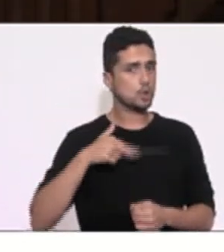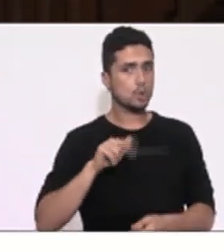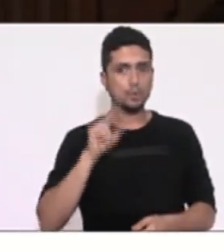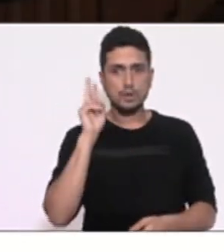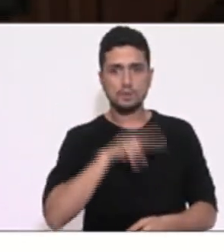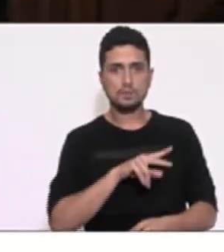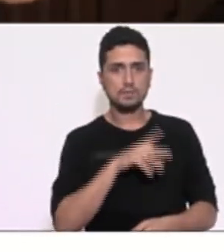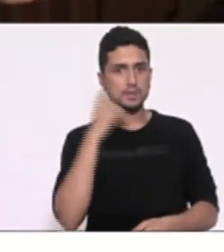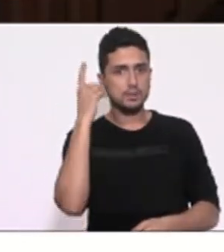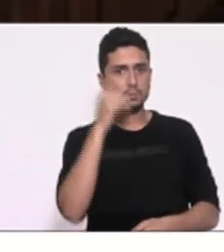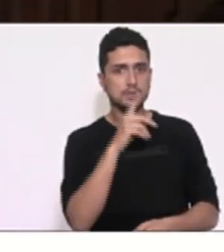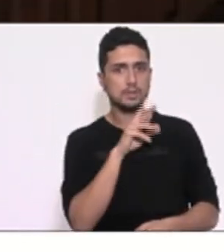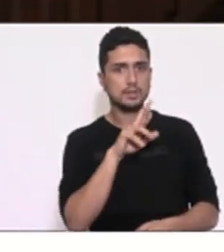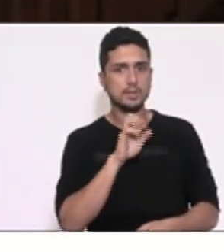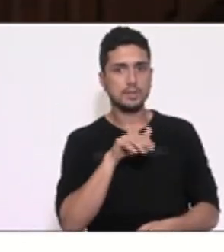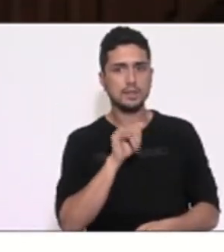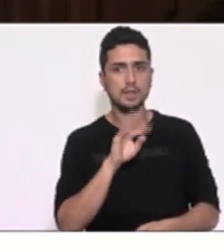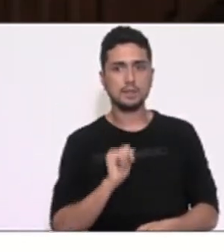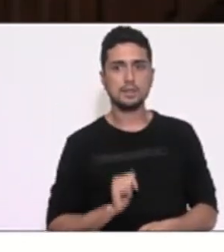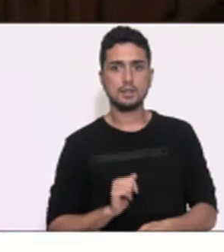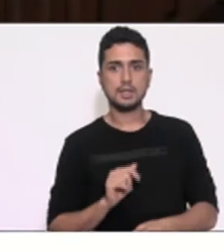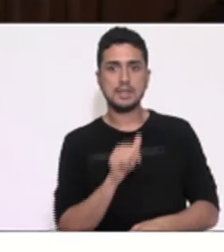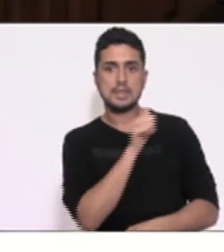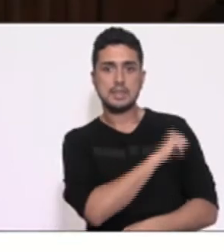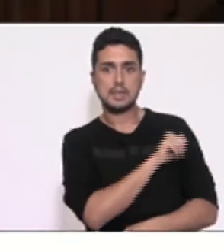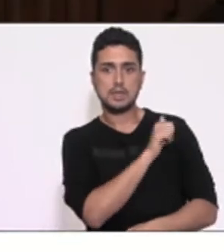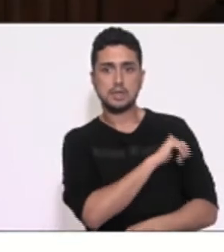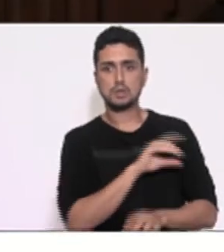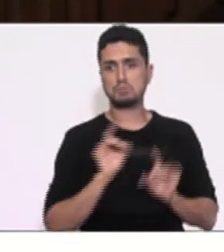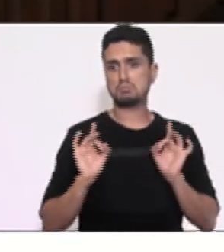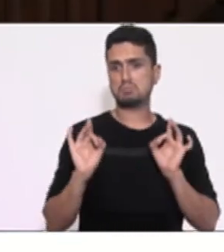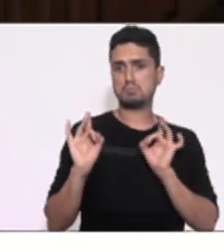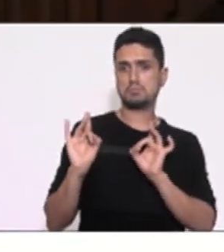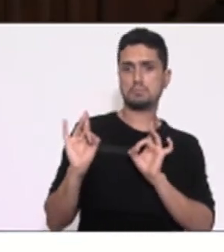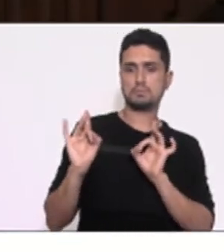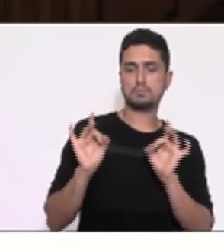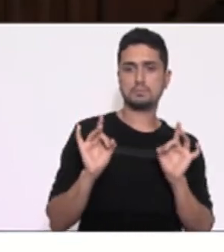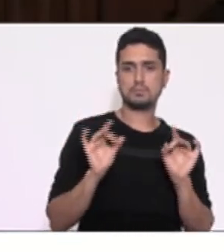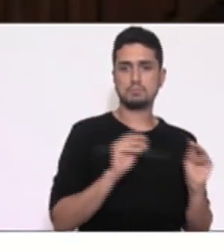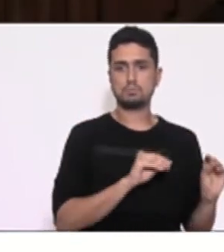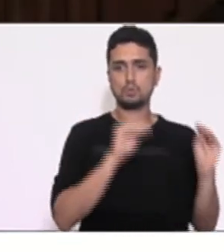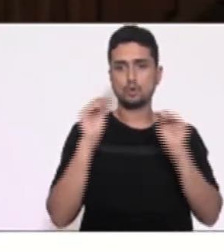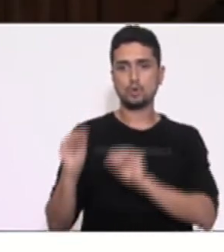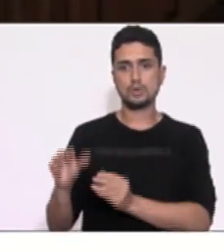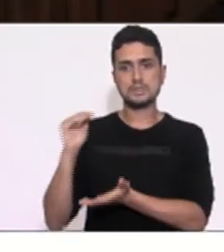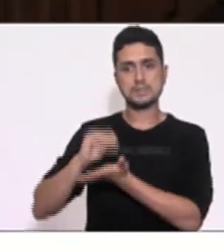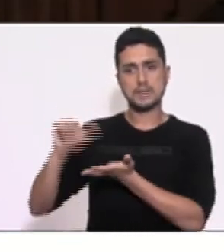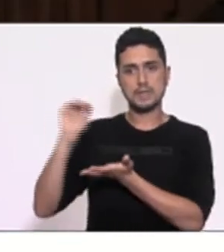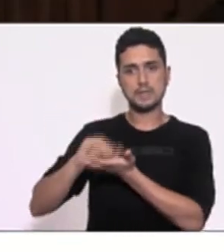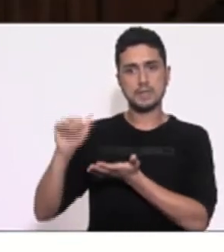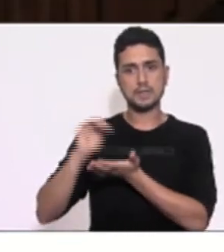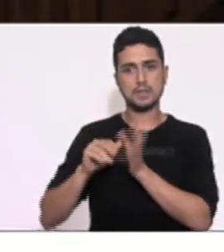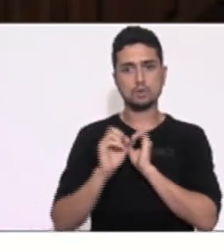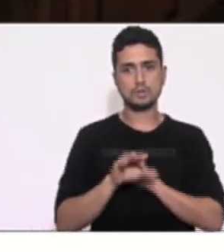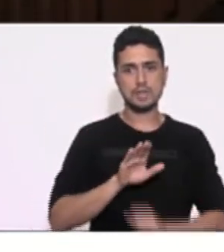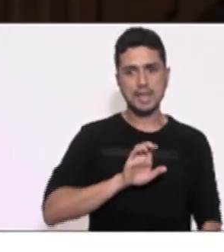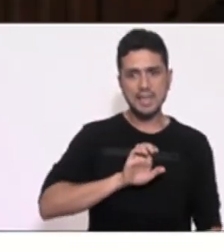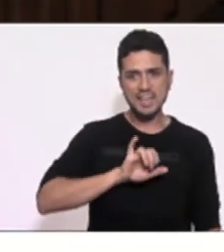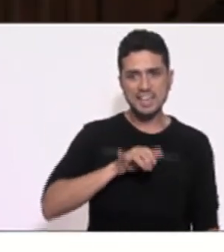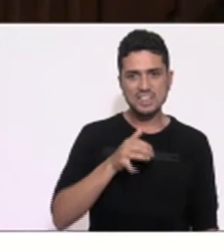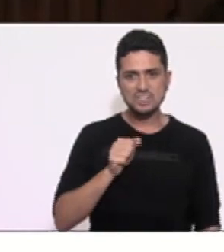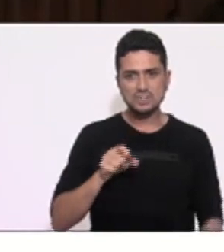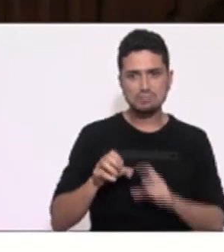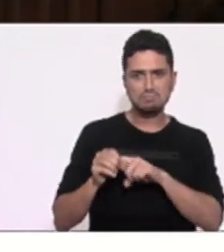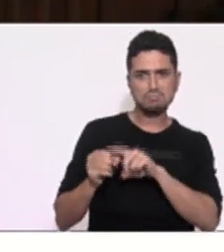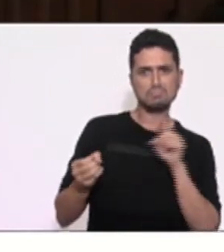na área de educação já há alguns anos, decidiu entregar a educação de jovens e adultos para uma outra secretaria, como se a EJA não fizesse parte da